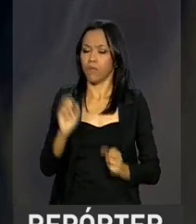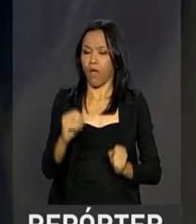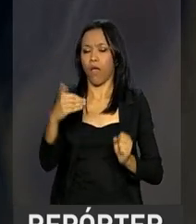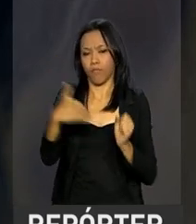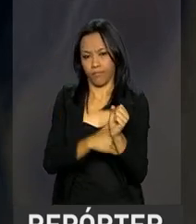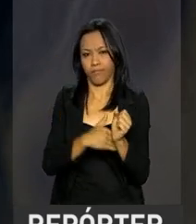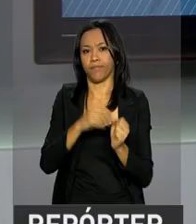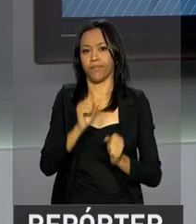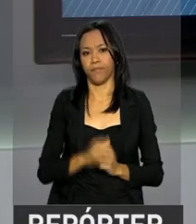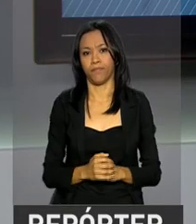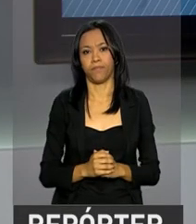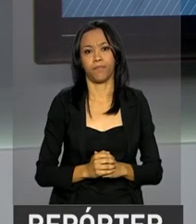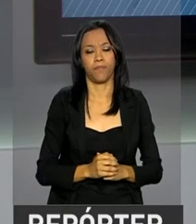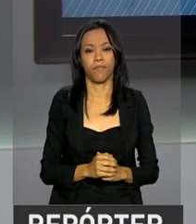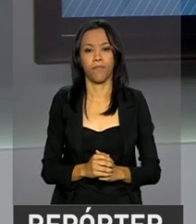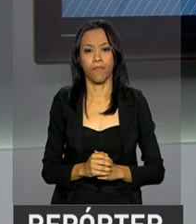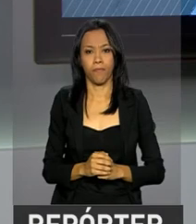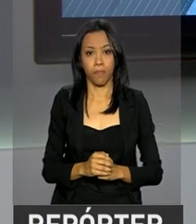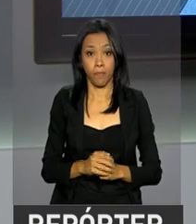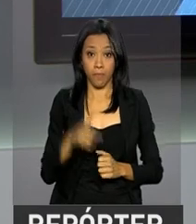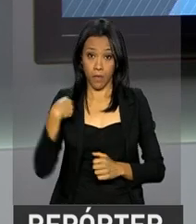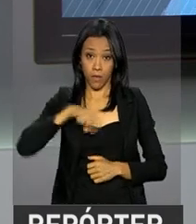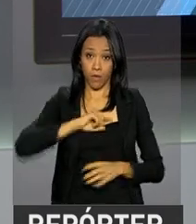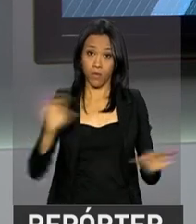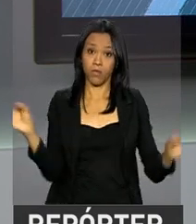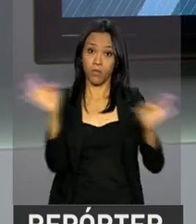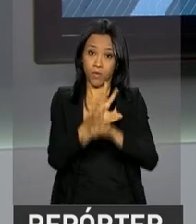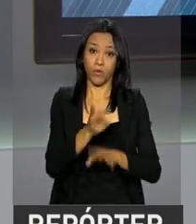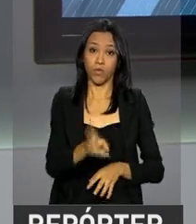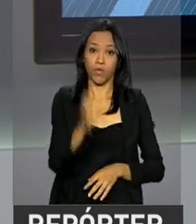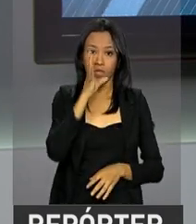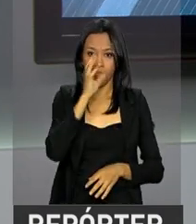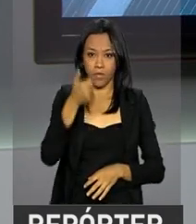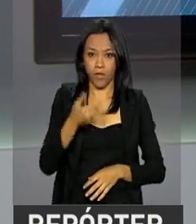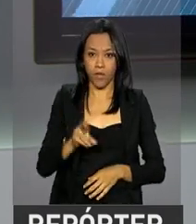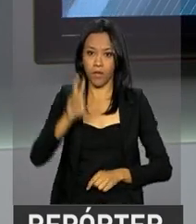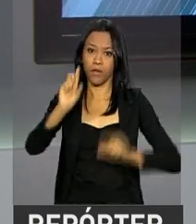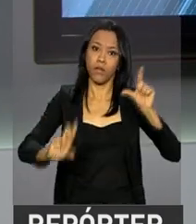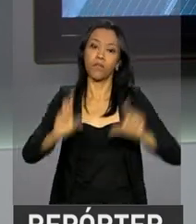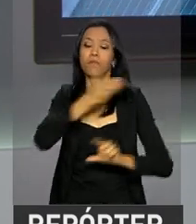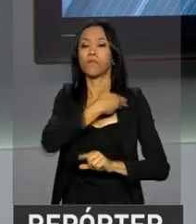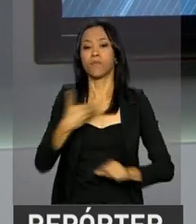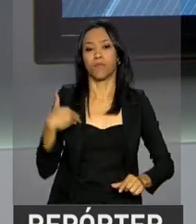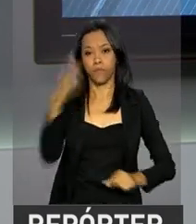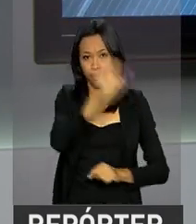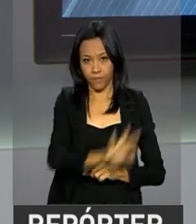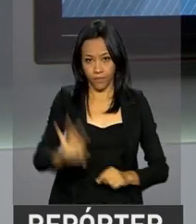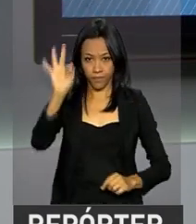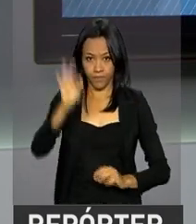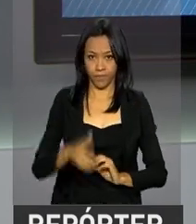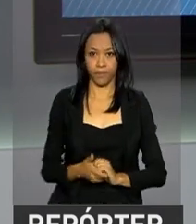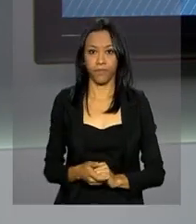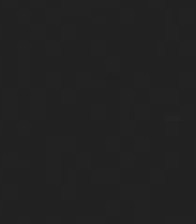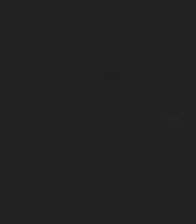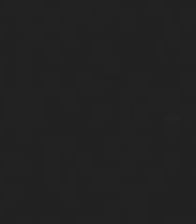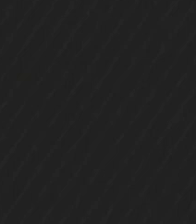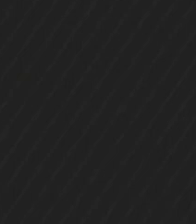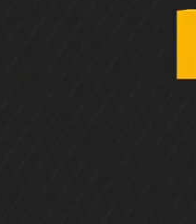solicitado nós ficamos por aqui continue com a gente na nbr a tv do governo federal